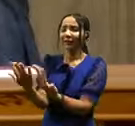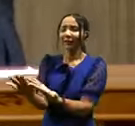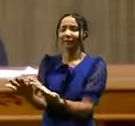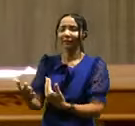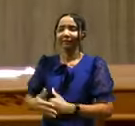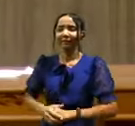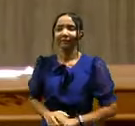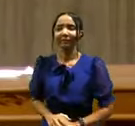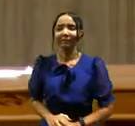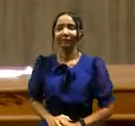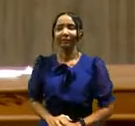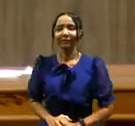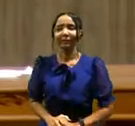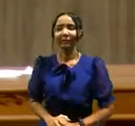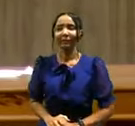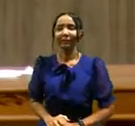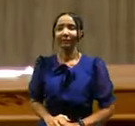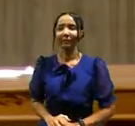eles